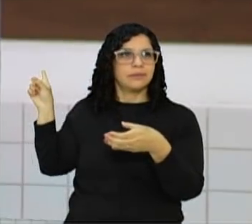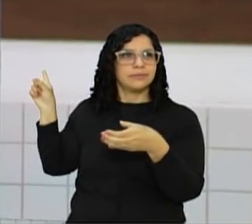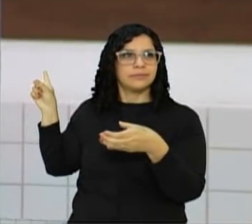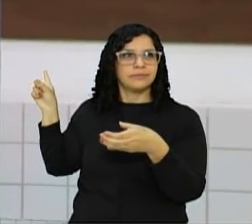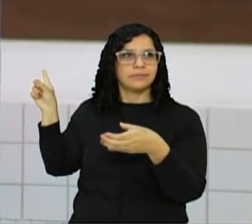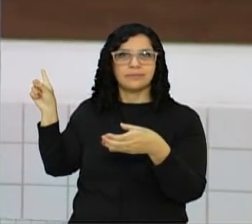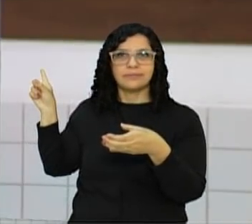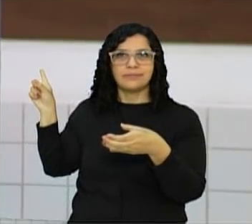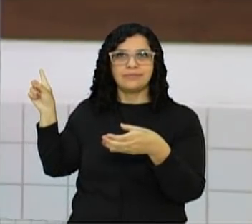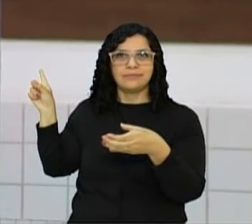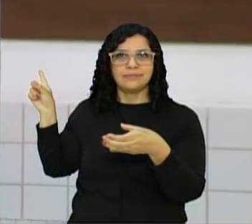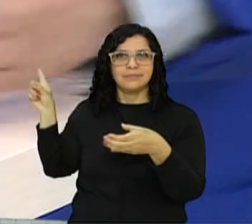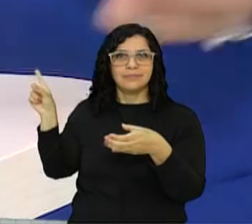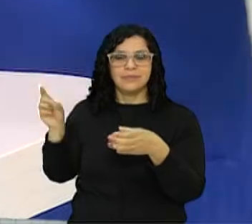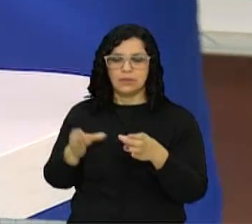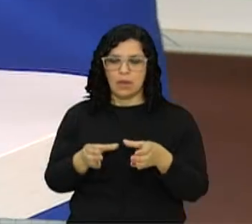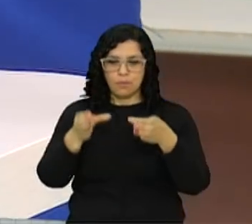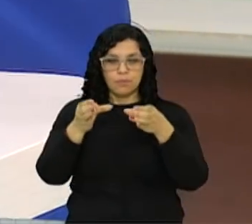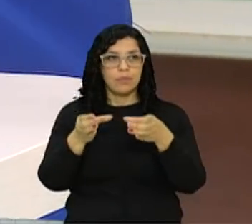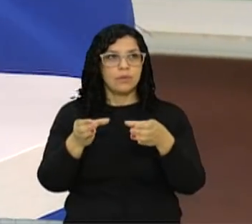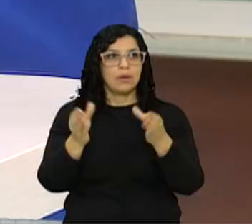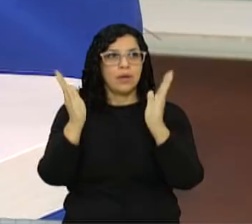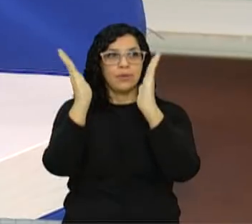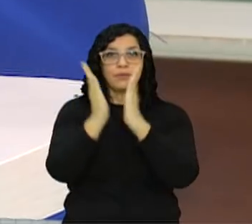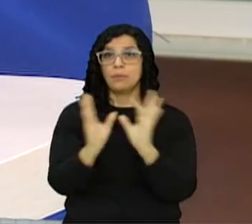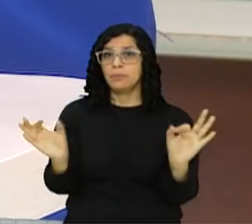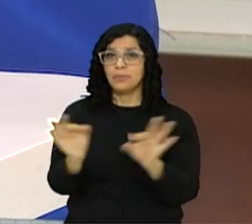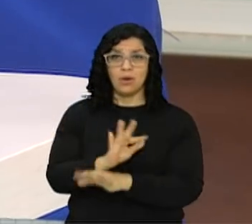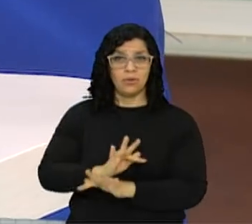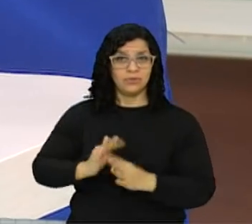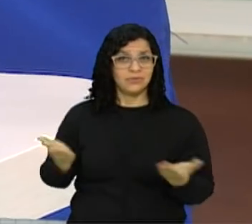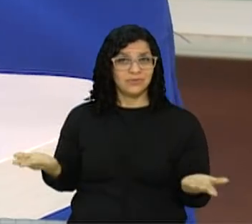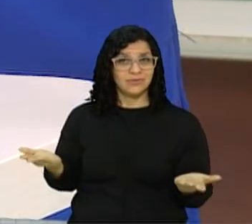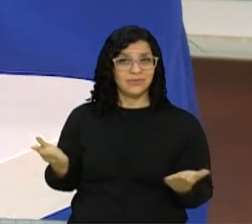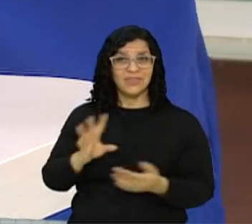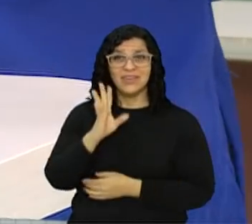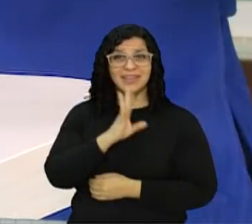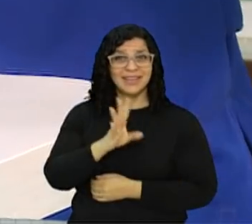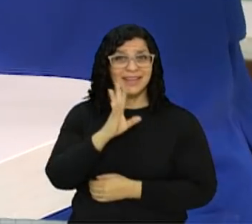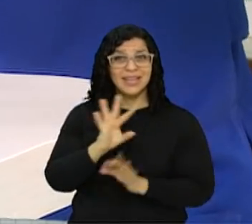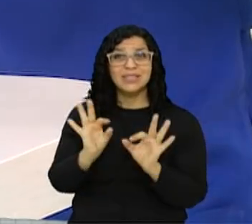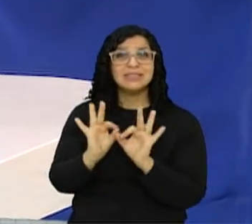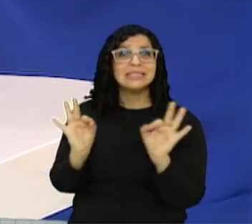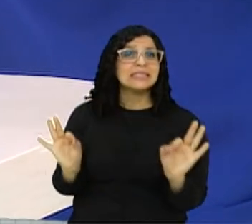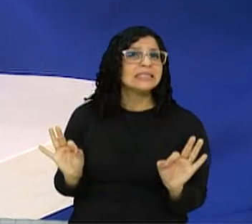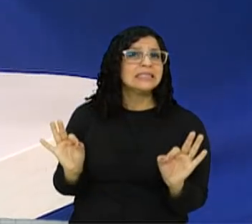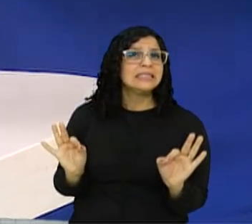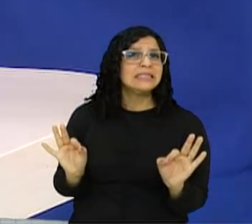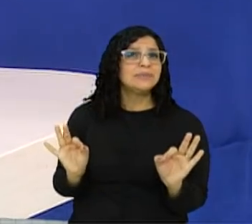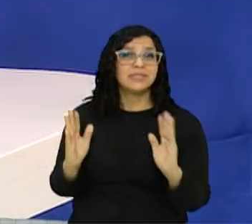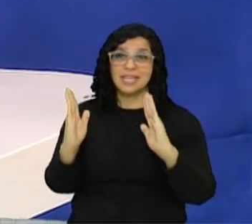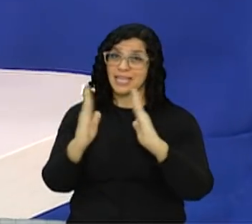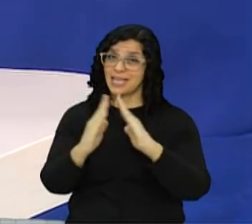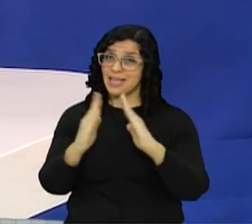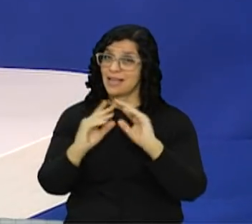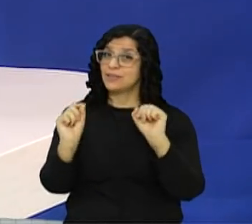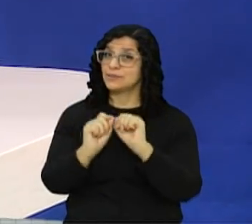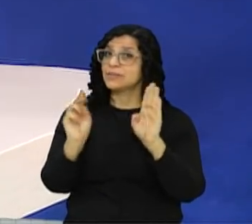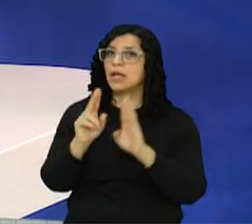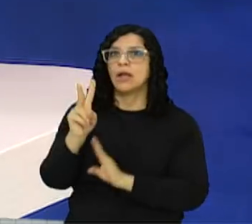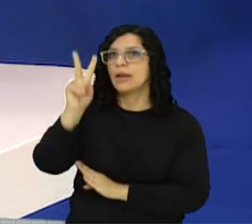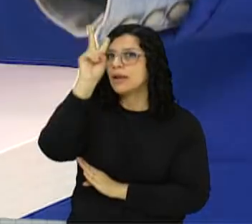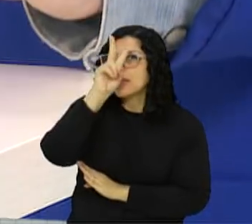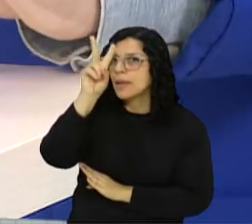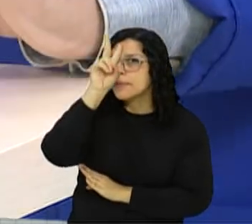A sobre ela. Você acredita que o nosso filtro está pronto? Olha que legal! Simples, caseiro.